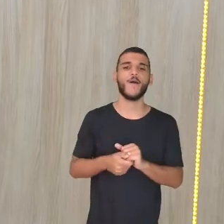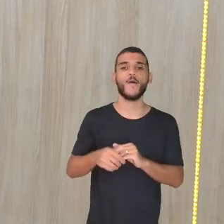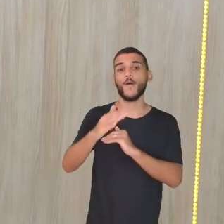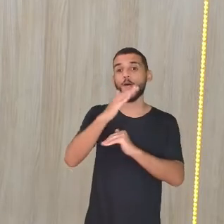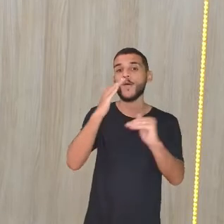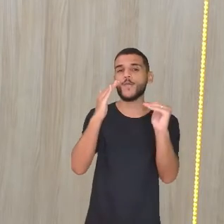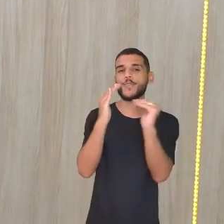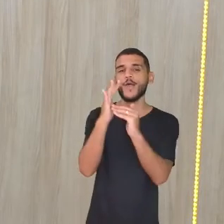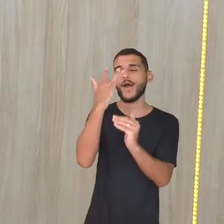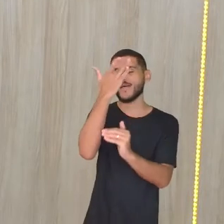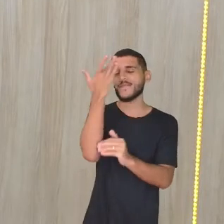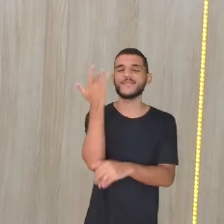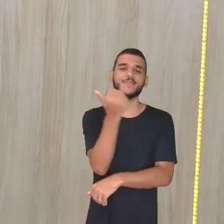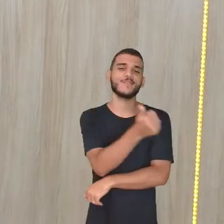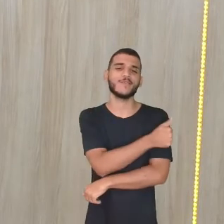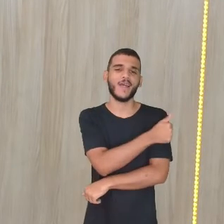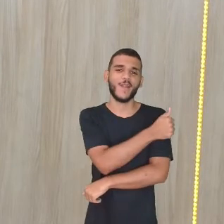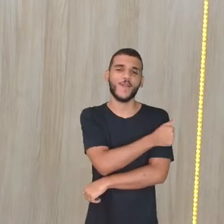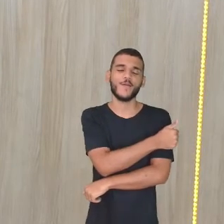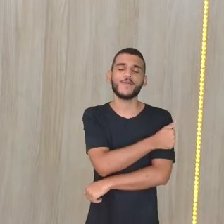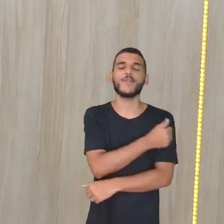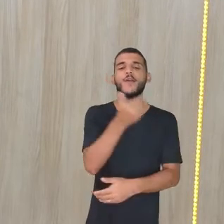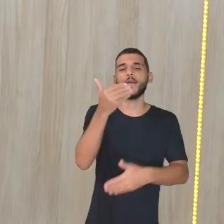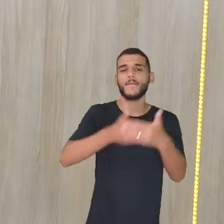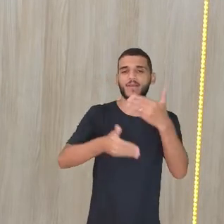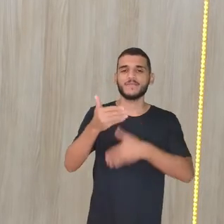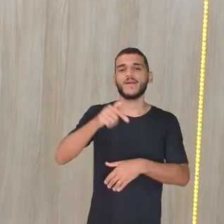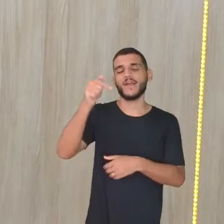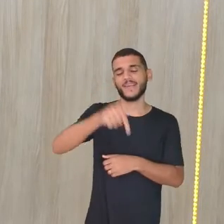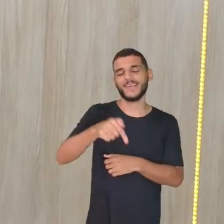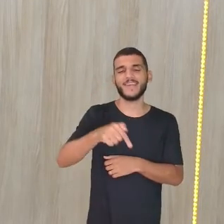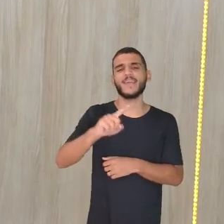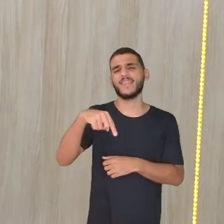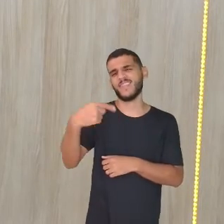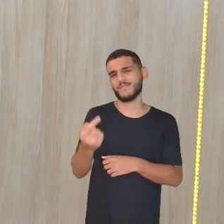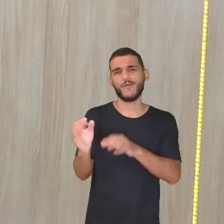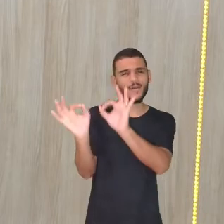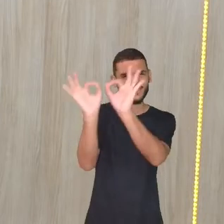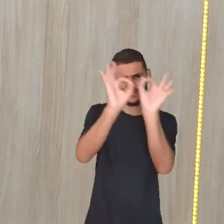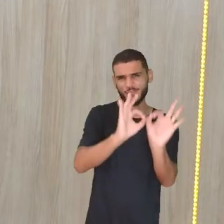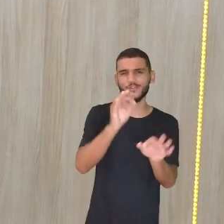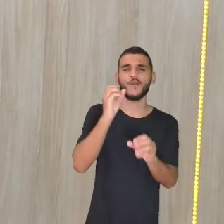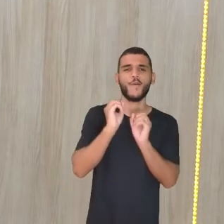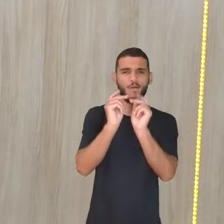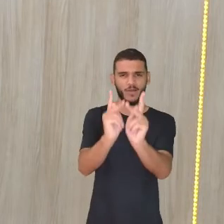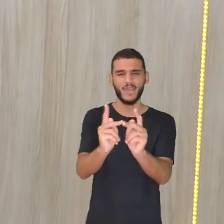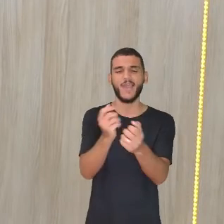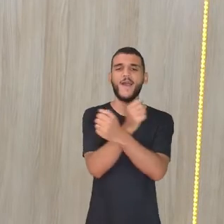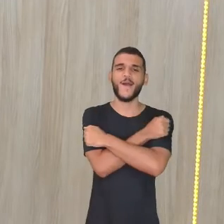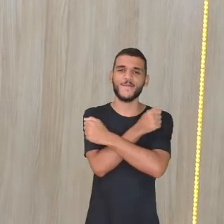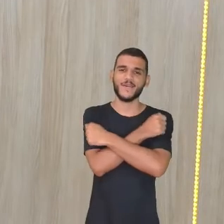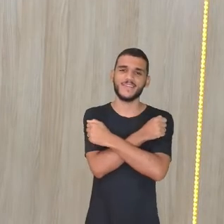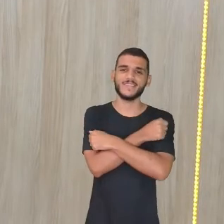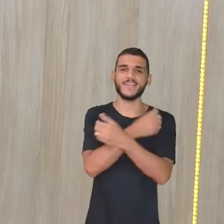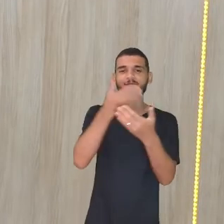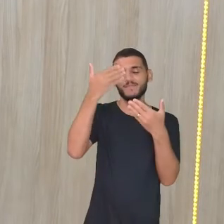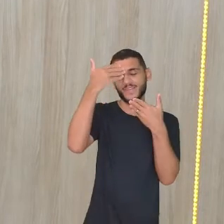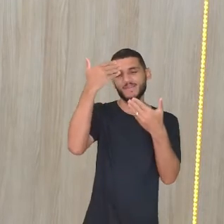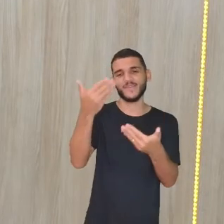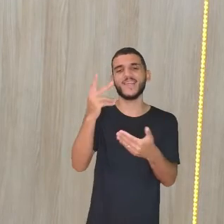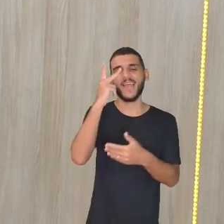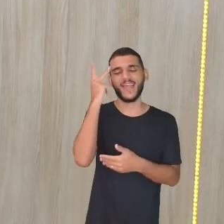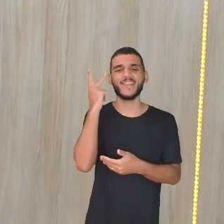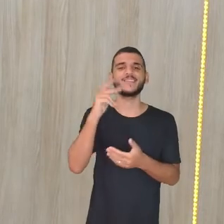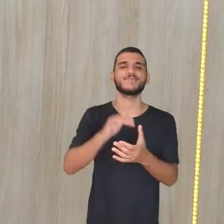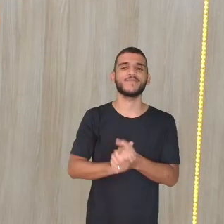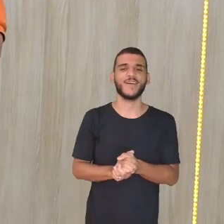todos os alunos e alunas da nossa rede que verão essas aulas em um outro momento. Um abração, agradeço a